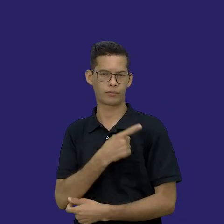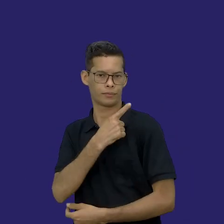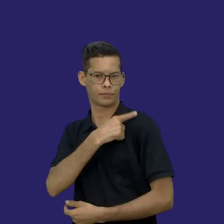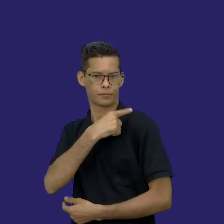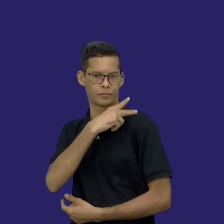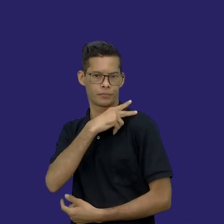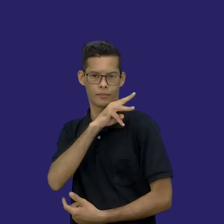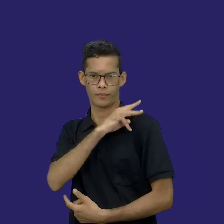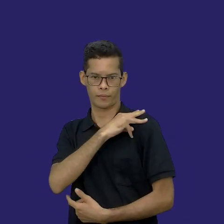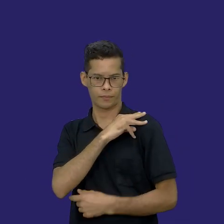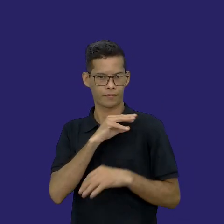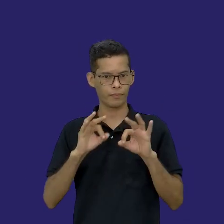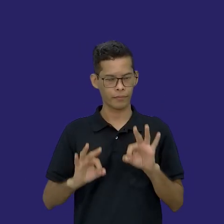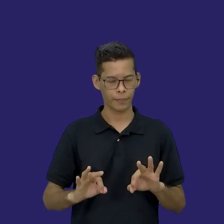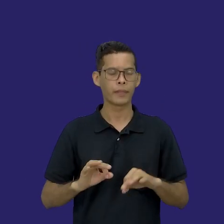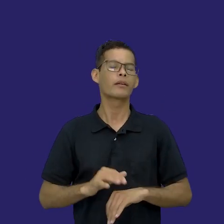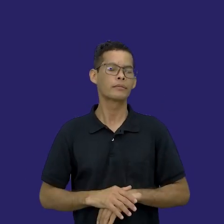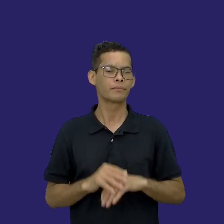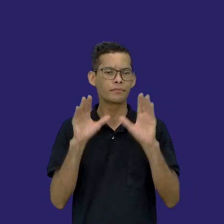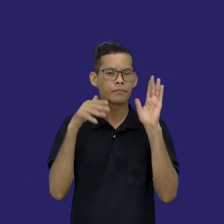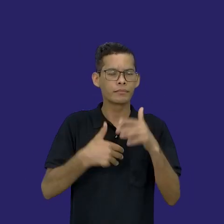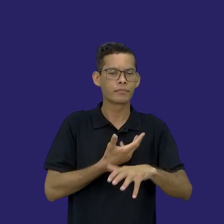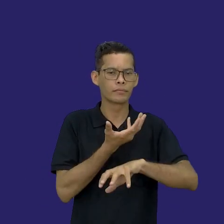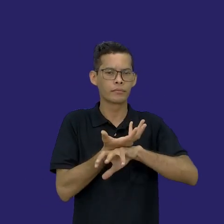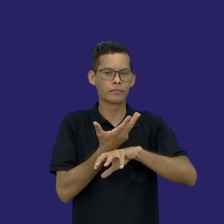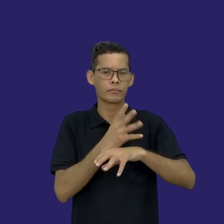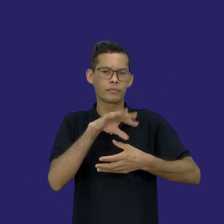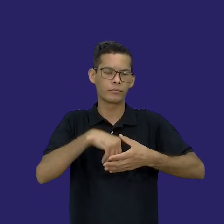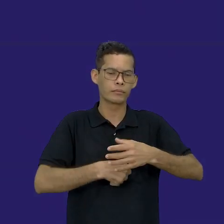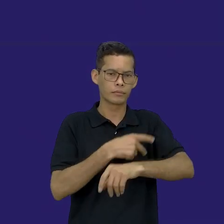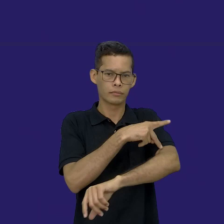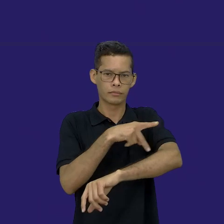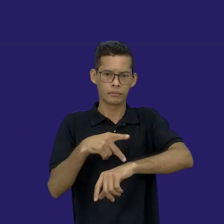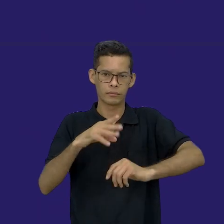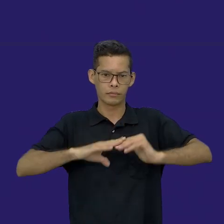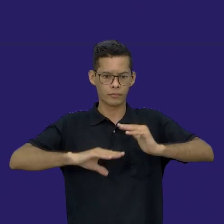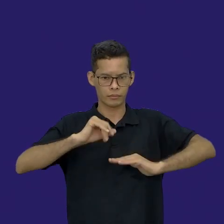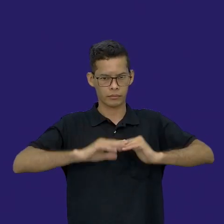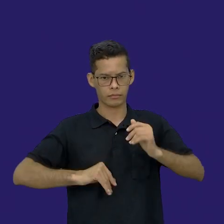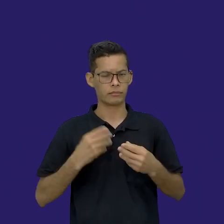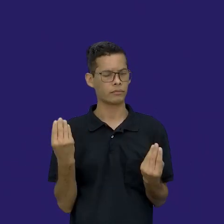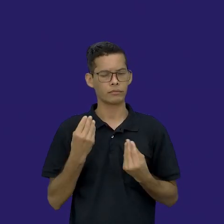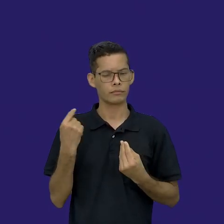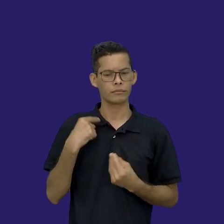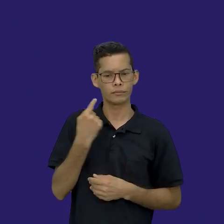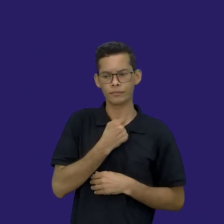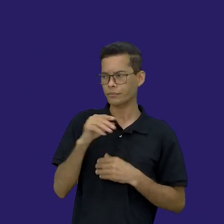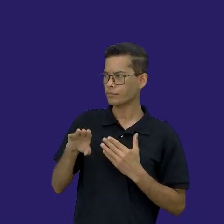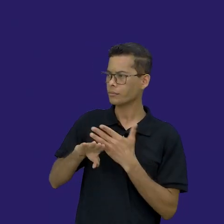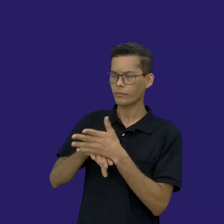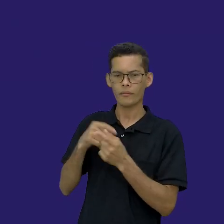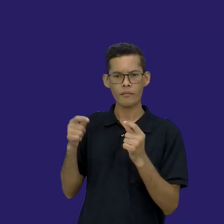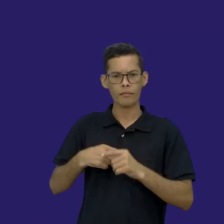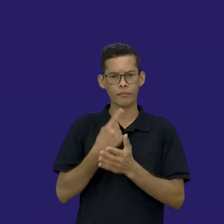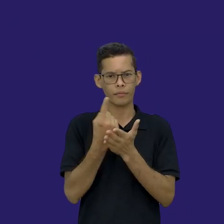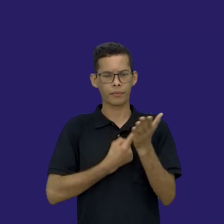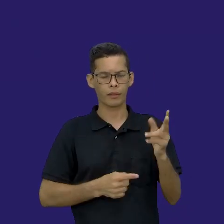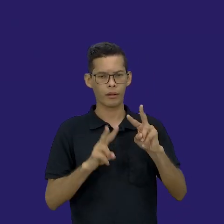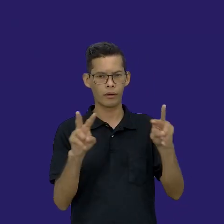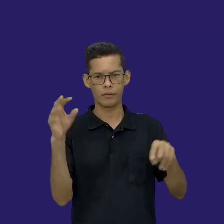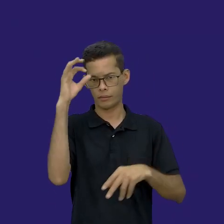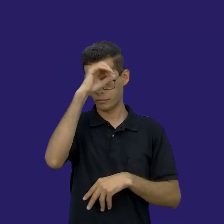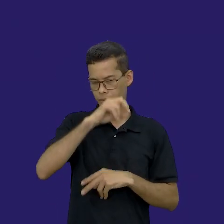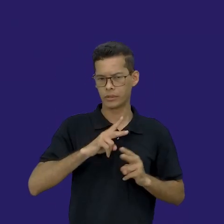No tema Formação Interdisciplinar de Apoio à Prática Pedagógica. A seguir, como nós podemos acessar o caderno do Aprender Sempre,